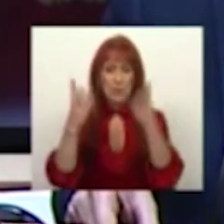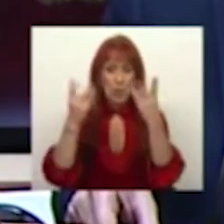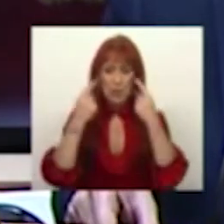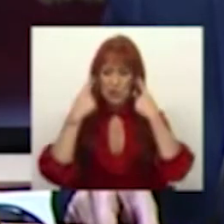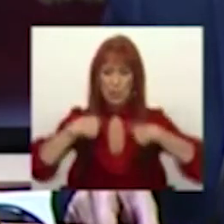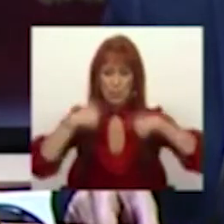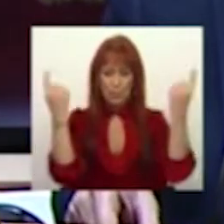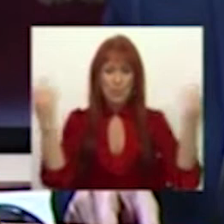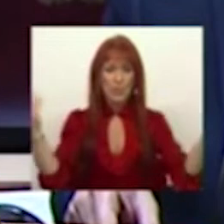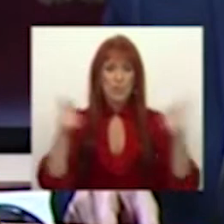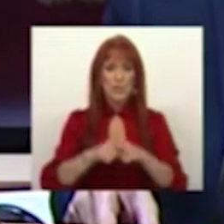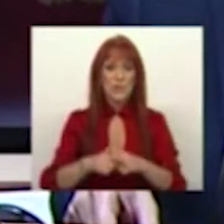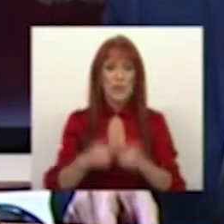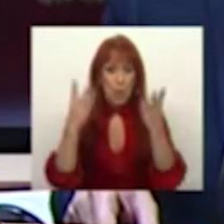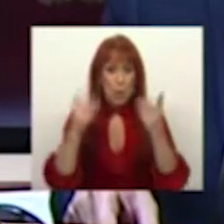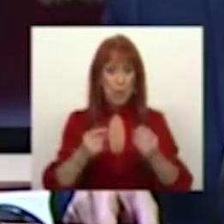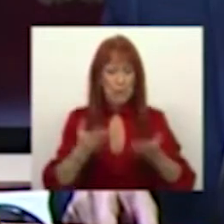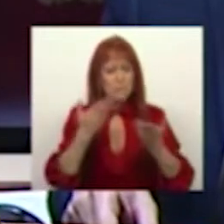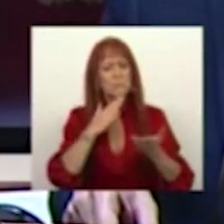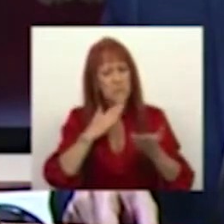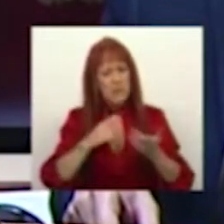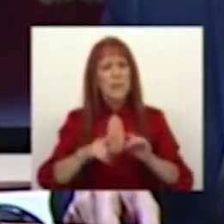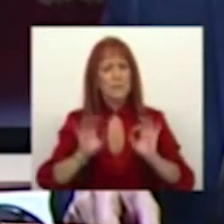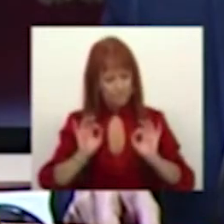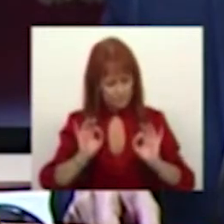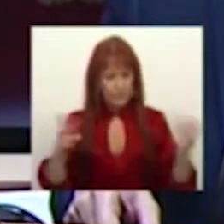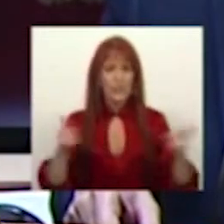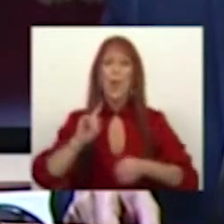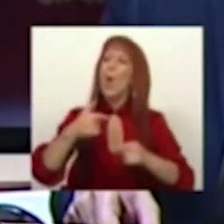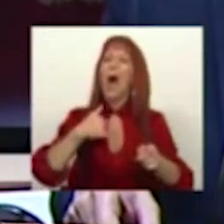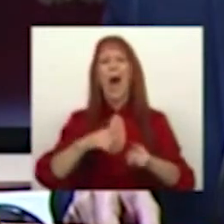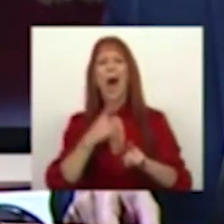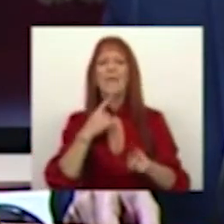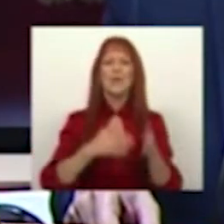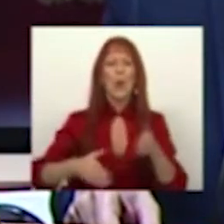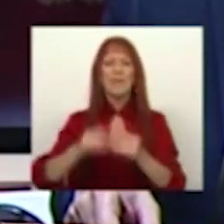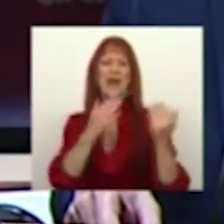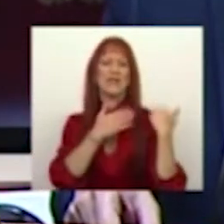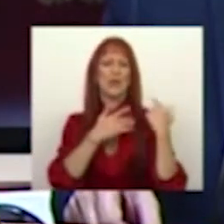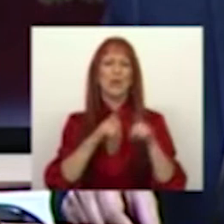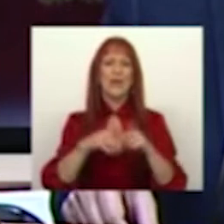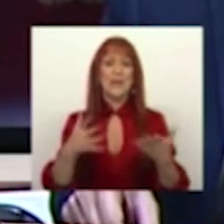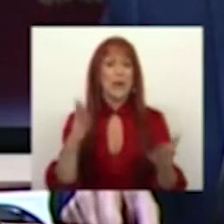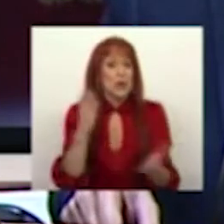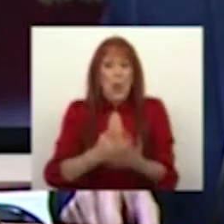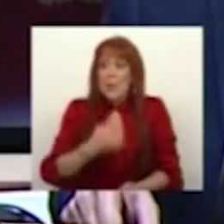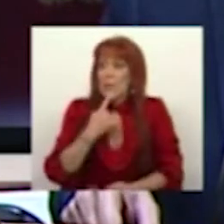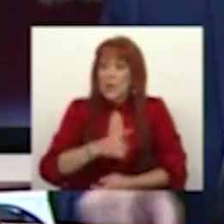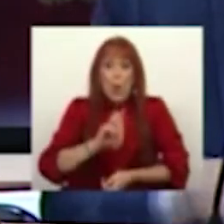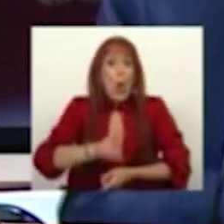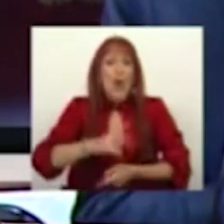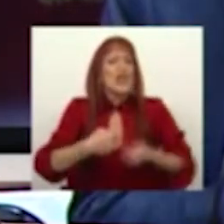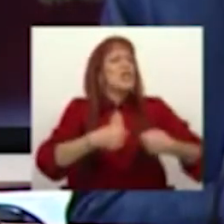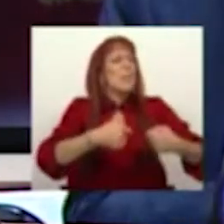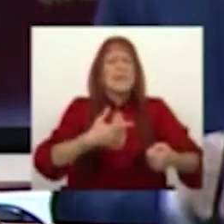contas públicas, com conta, peso e medida. Aqueles que querem desafiar o caminho da responsabilidade têm apenas que dizer quais